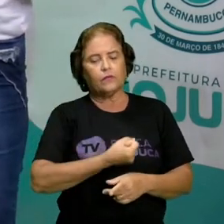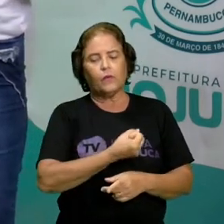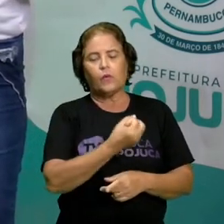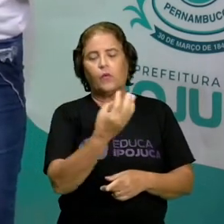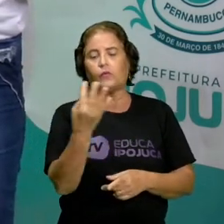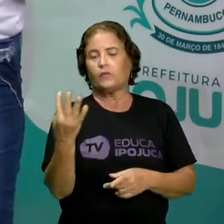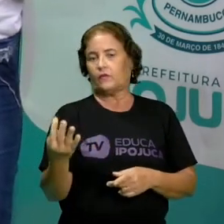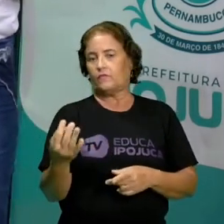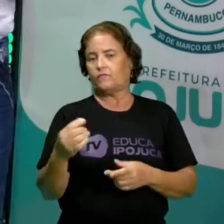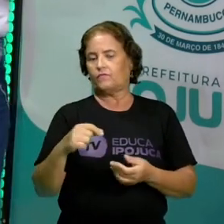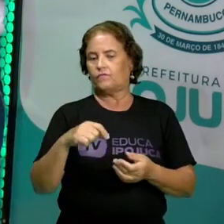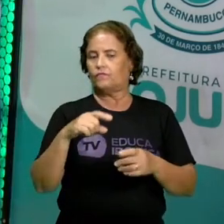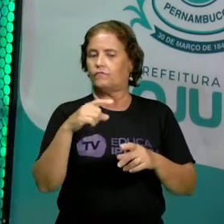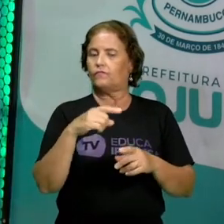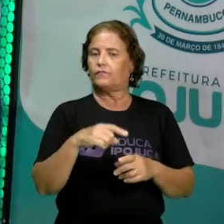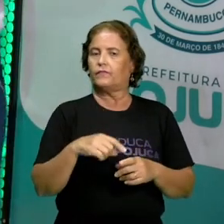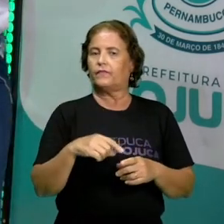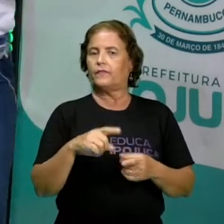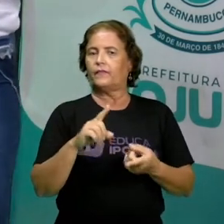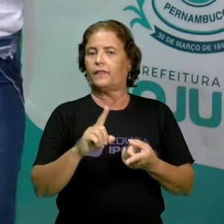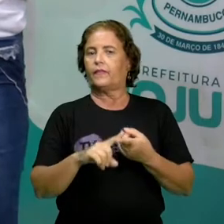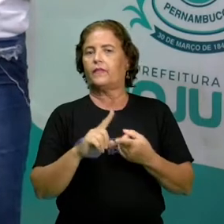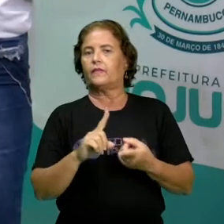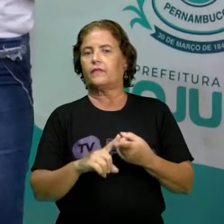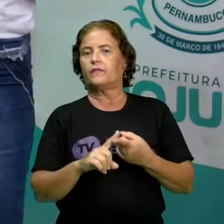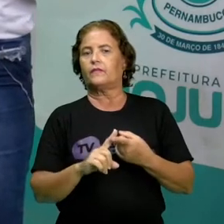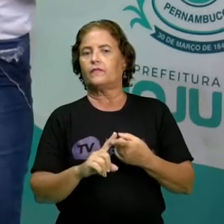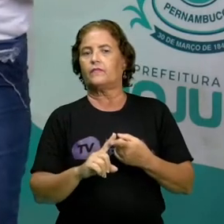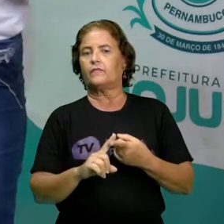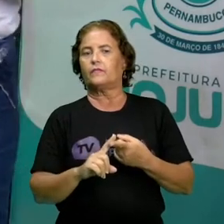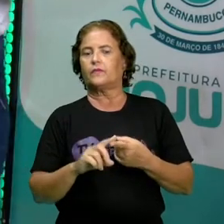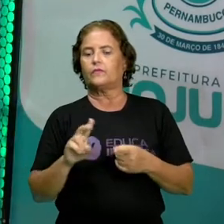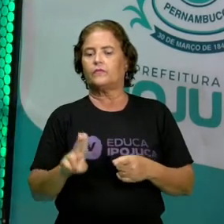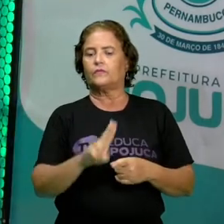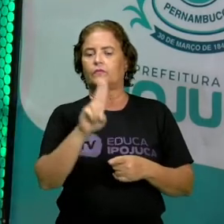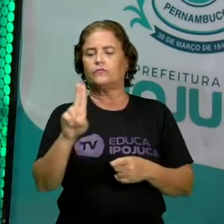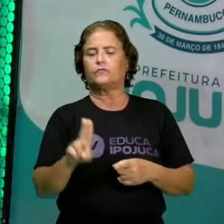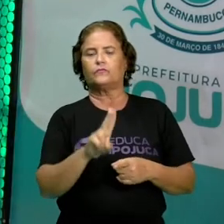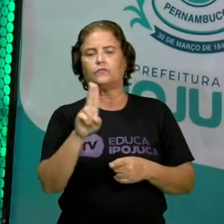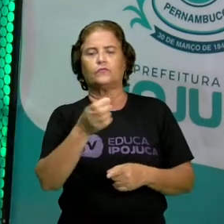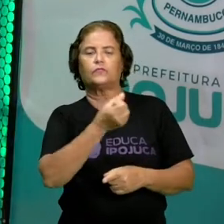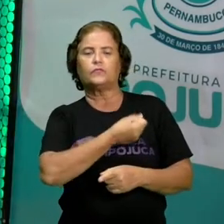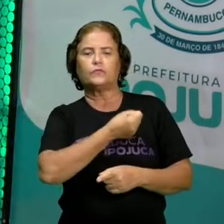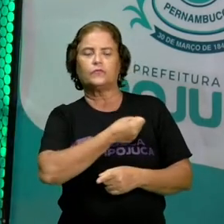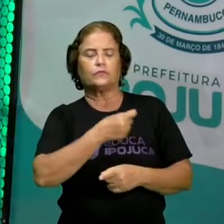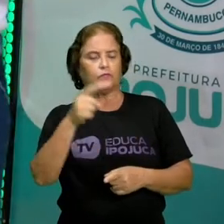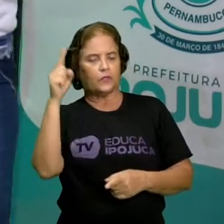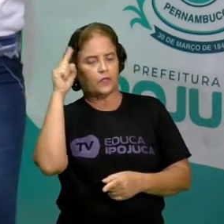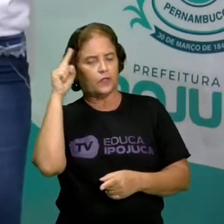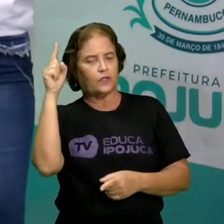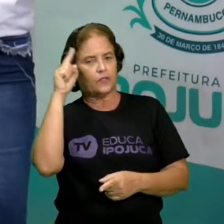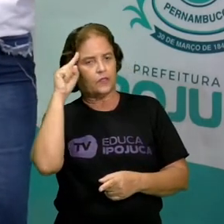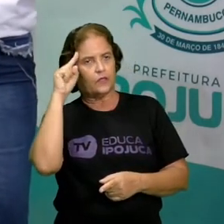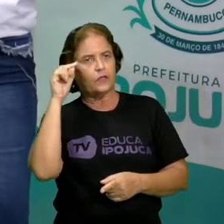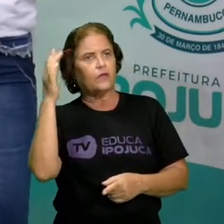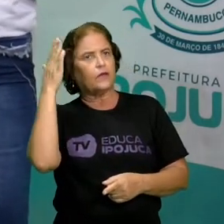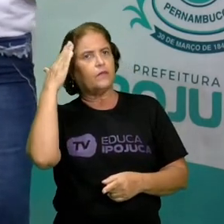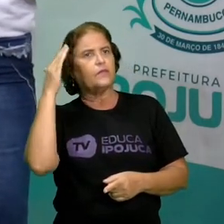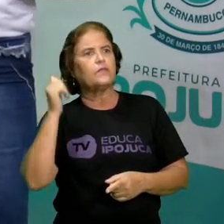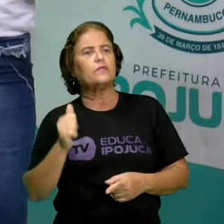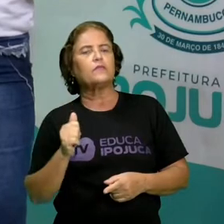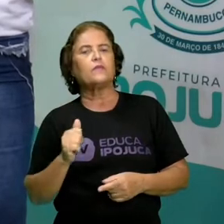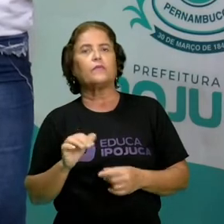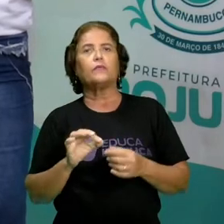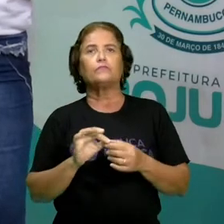Nós utilizamos os números do dia a dia para sabermos o tamanho